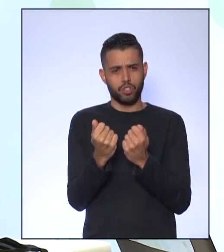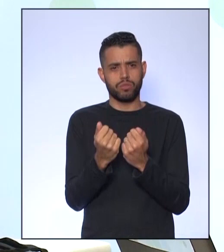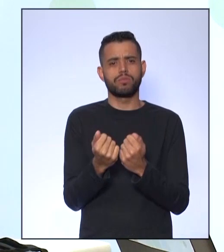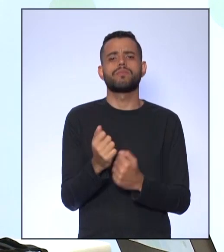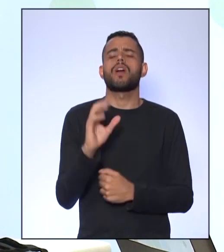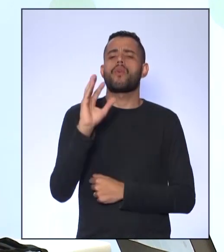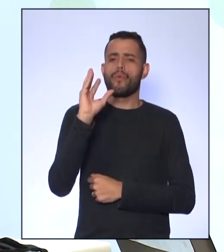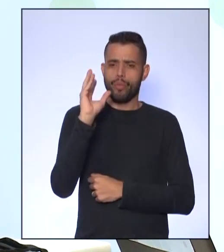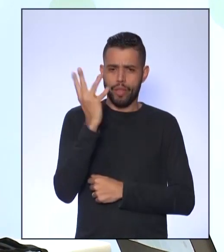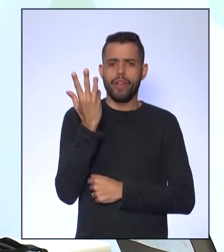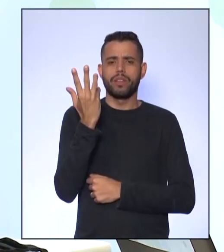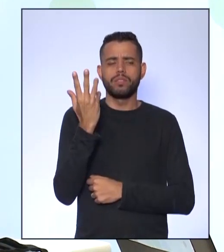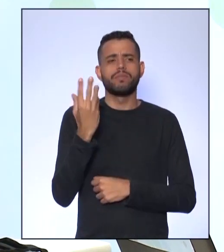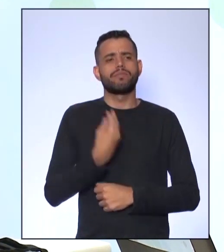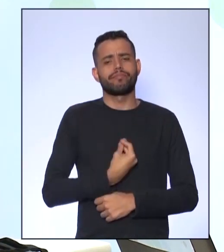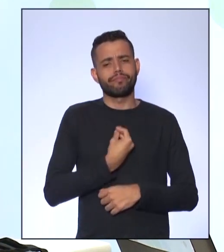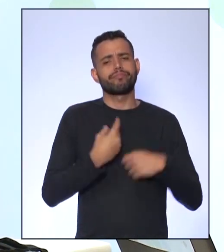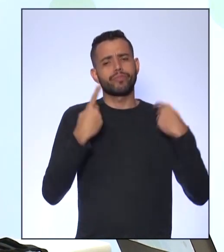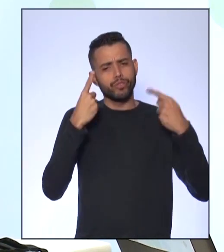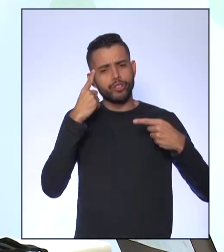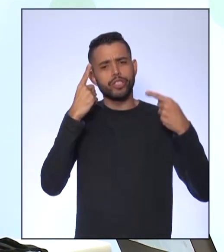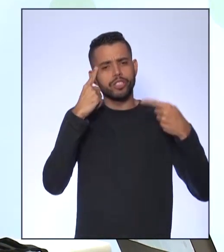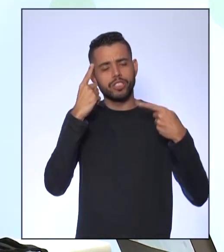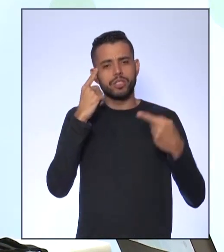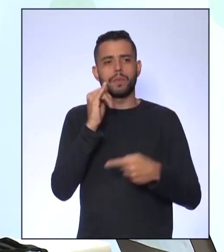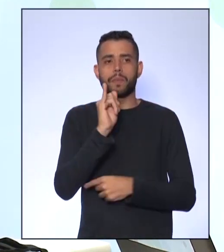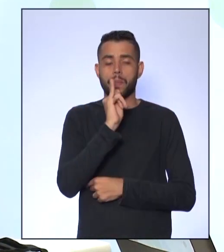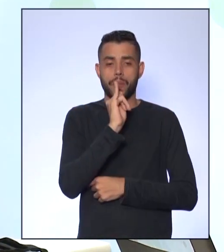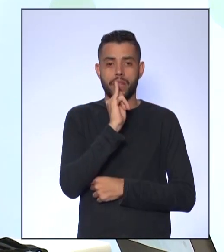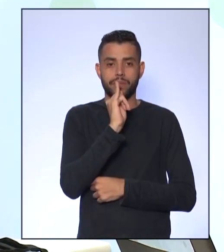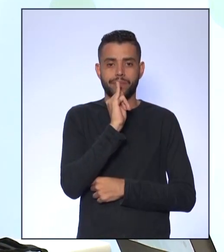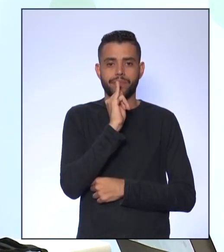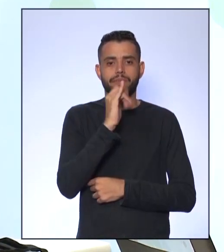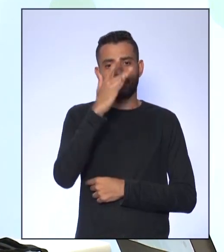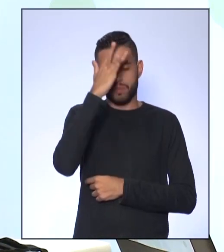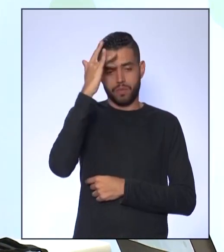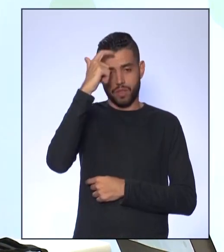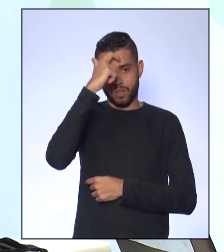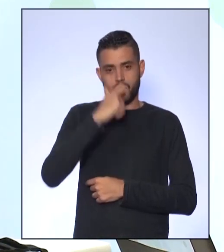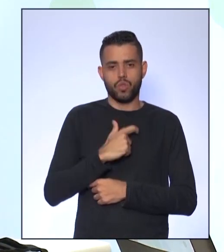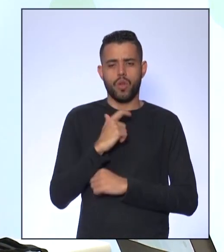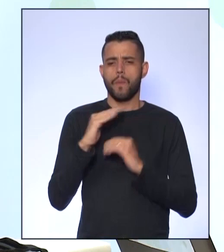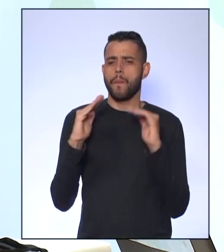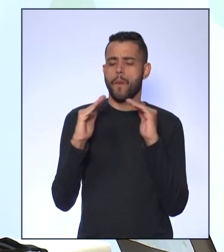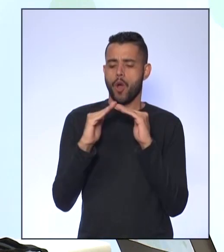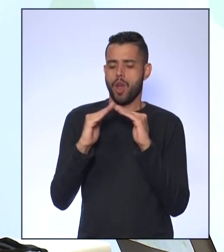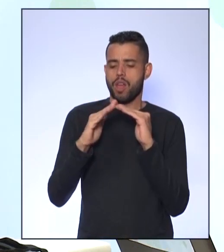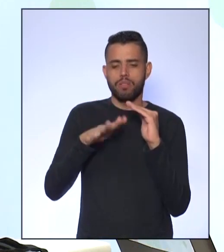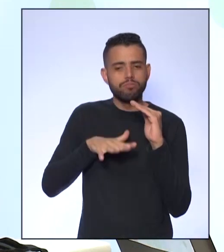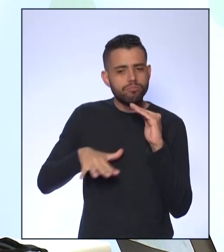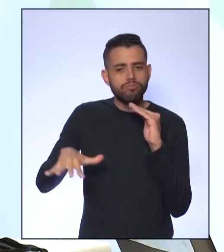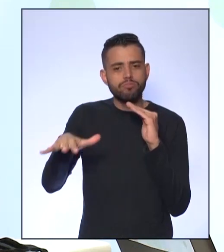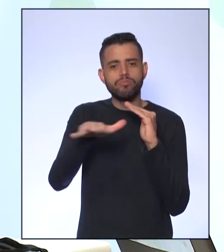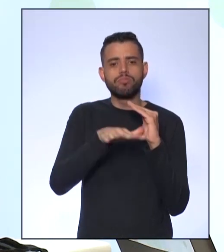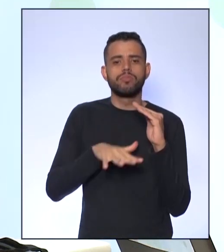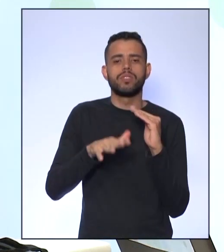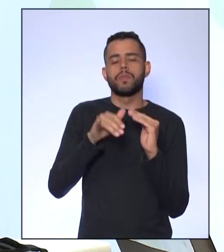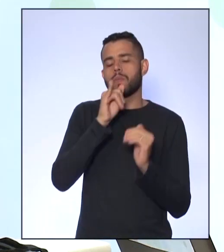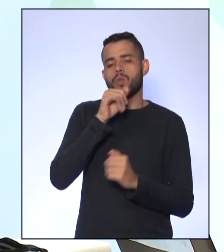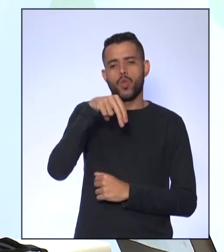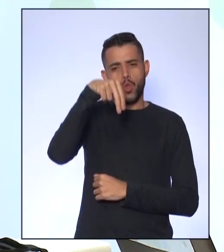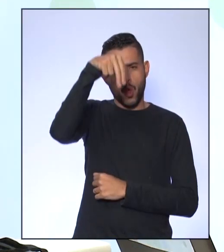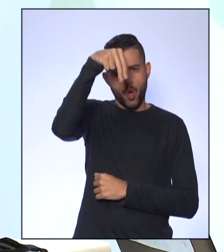acontece muito no dia a dia. Eu vou dar um exemplo, assim, bem, uma pessoa que vem de uma região, norte